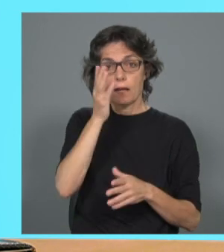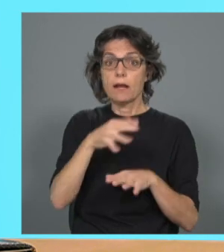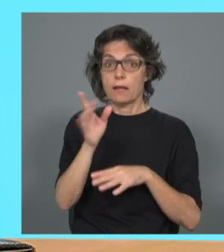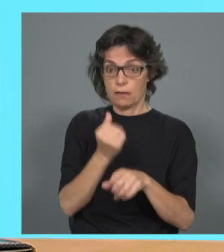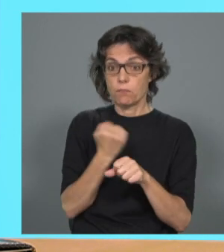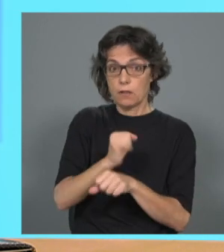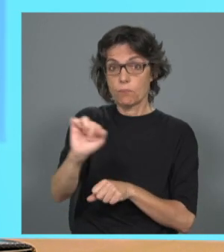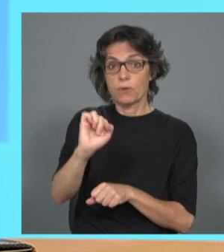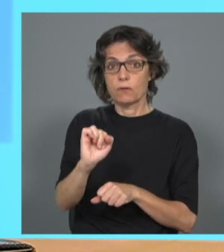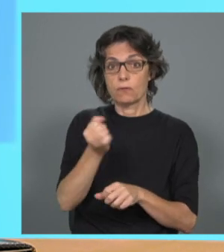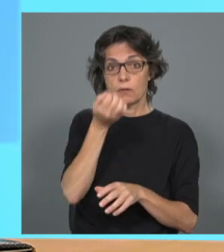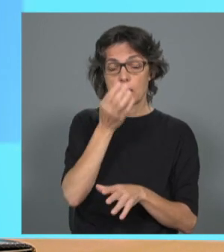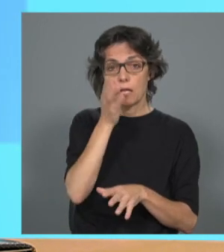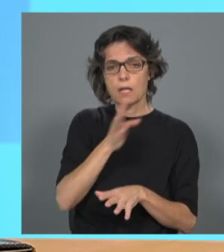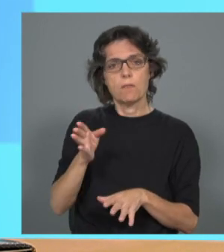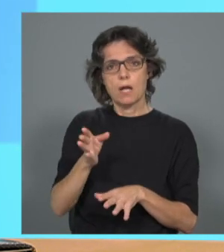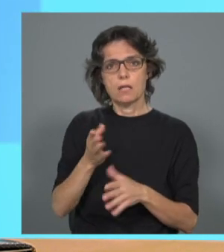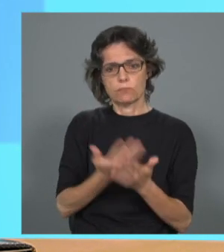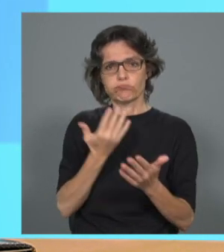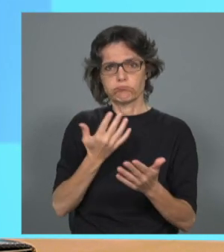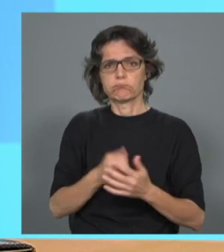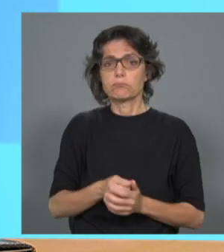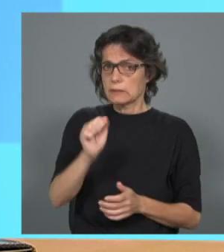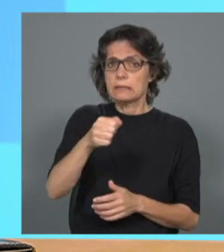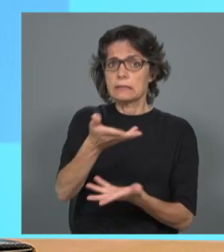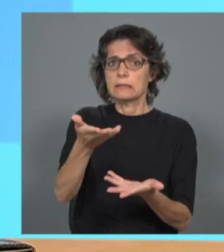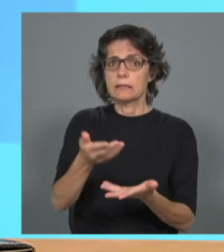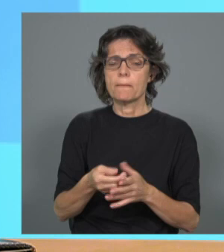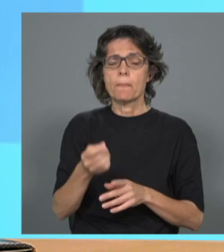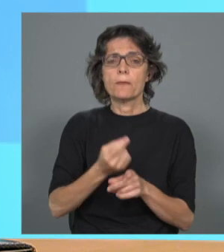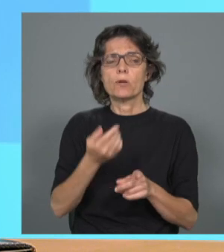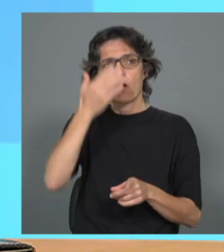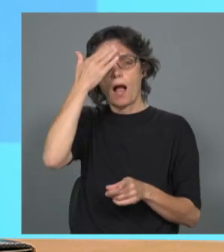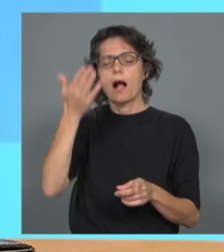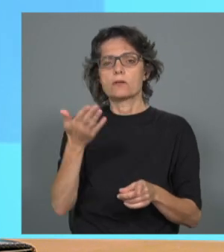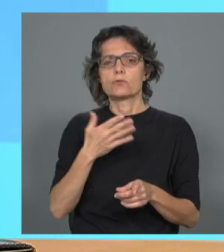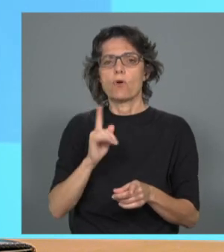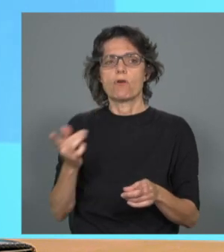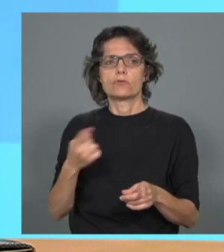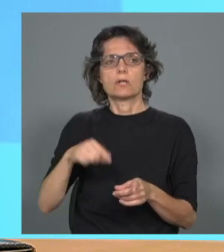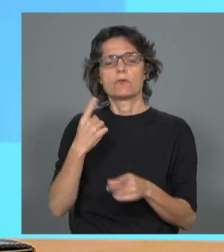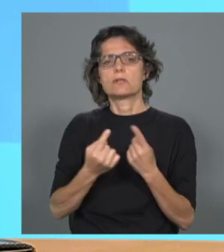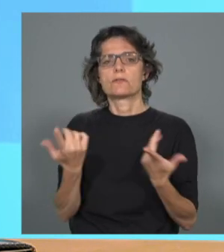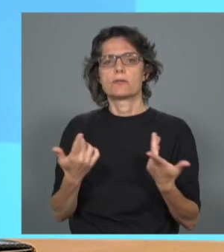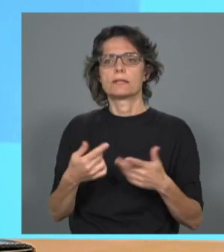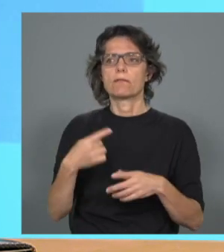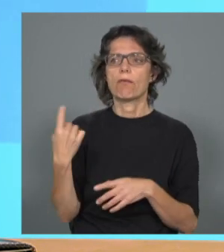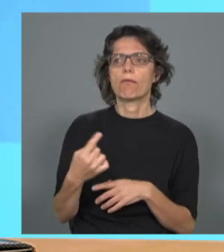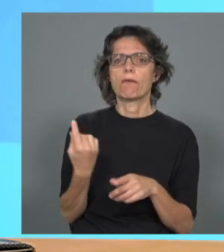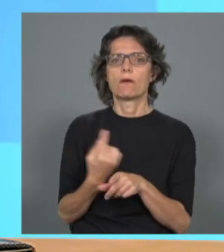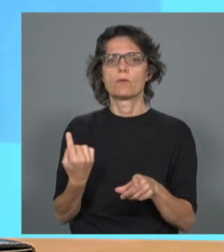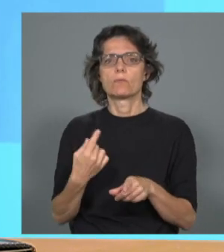gestos muito concretos, porque isto, mais do que... E eu julgo que às vezes as coisas não avançam suficientemente porque nós colocamos isto demasiado, às